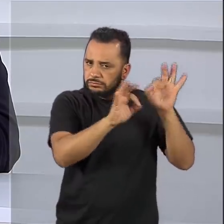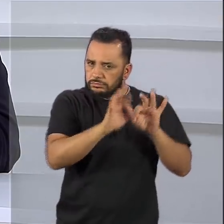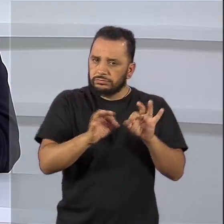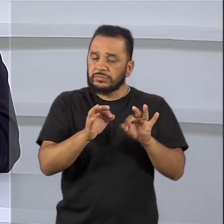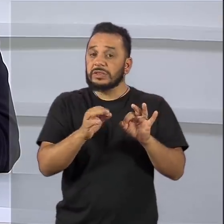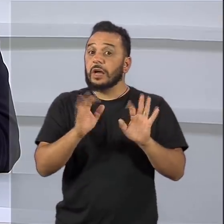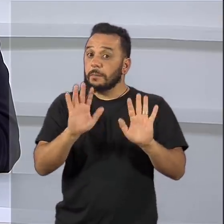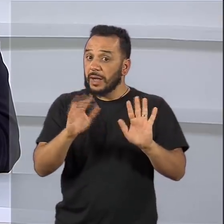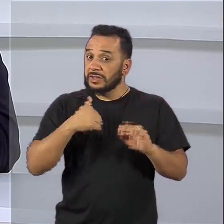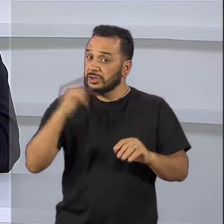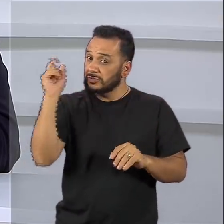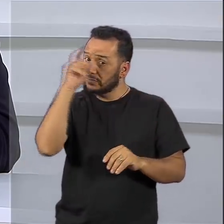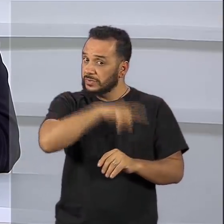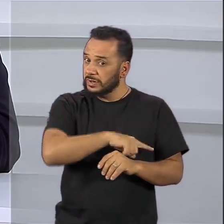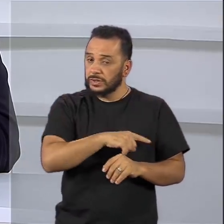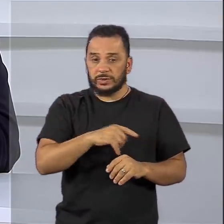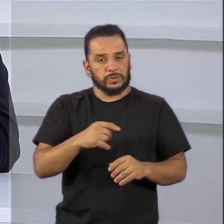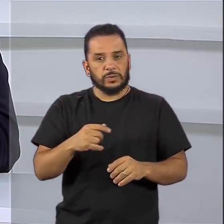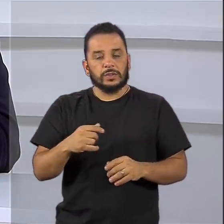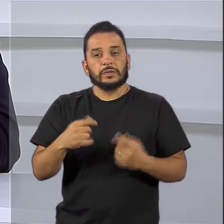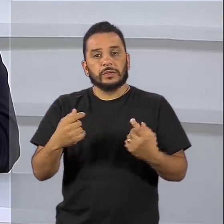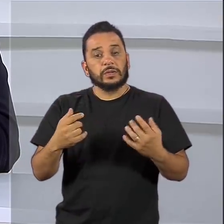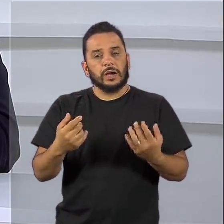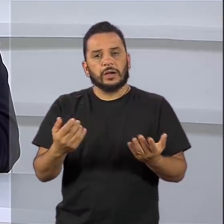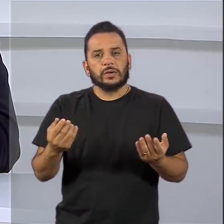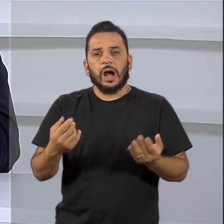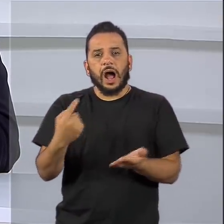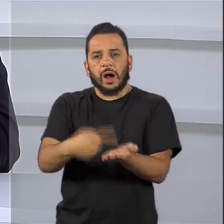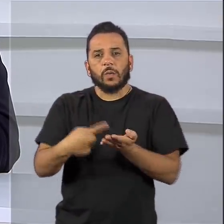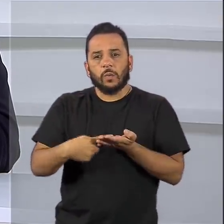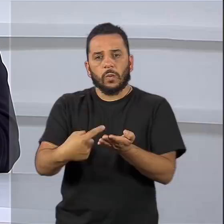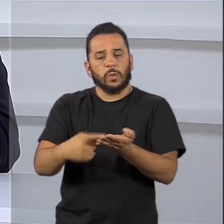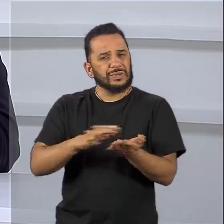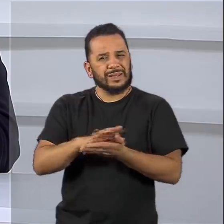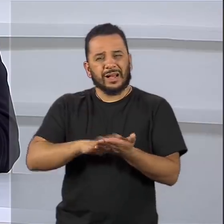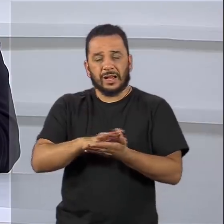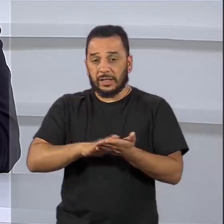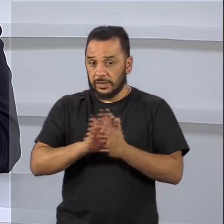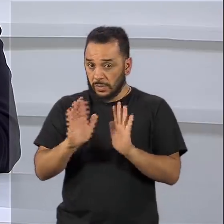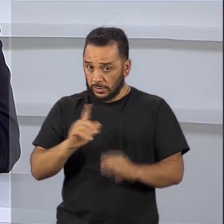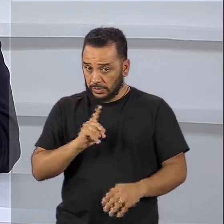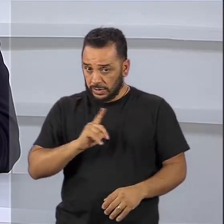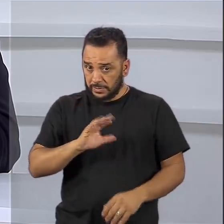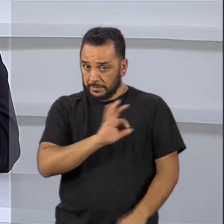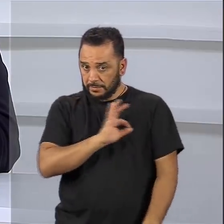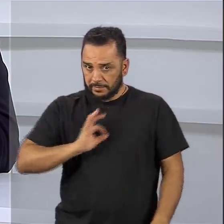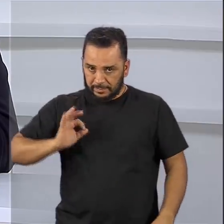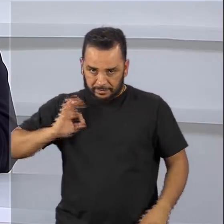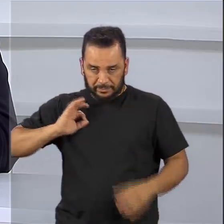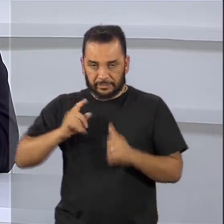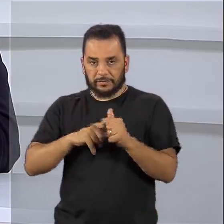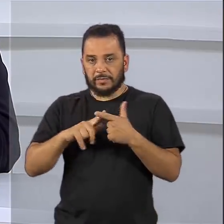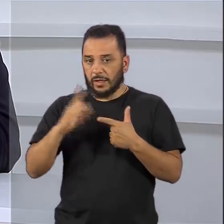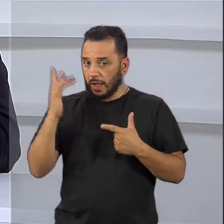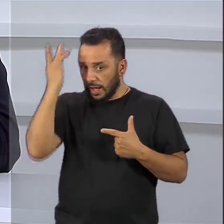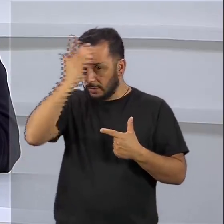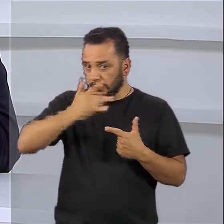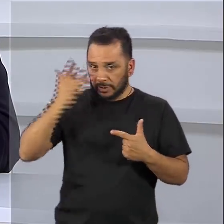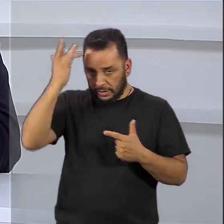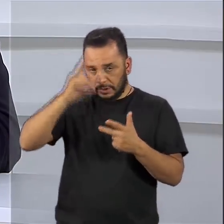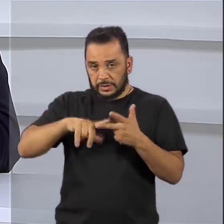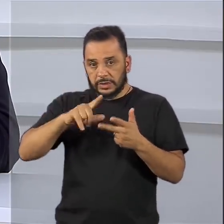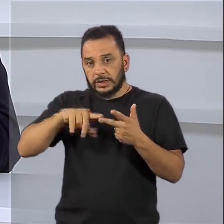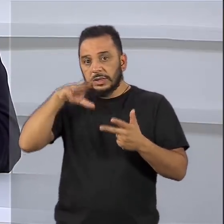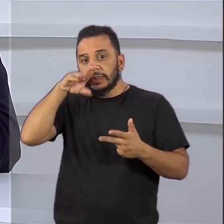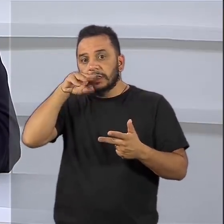de ser feita, nunca se produz um acordo, e hoje nós temos Marina, suponho que Haddad, Ciro e Alckmin,